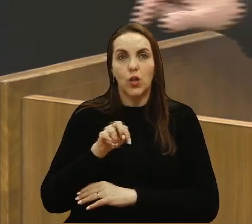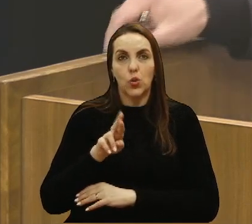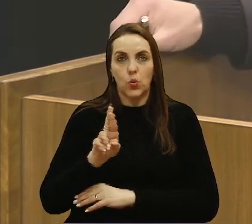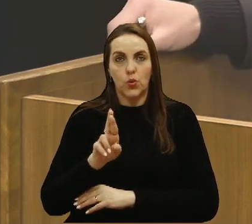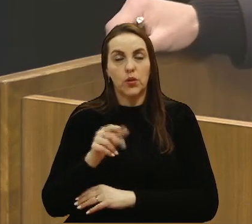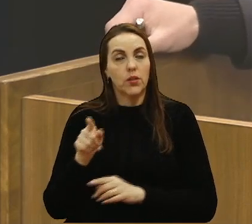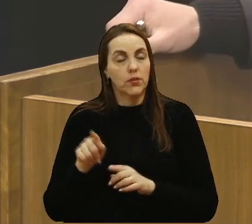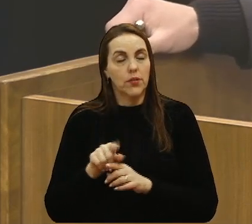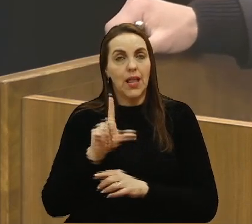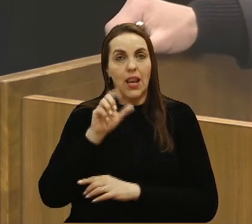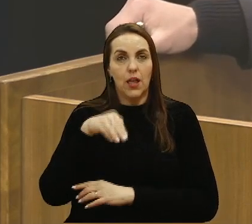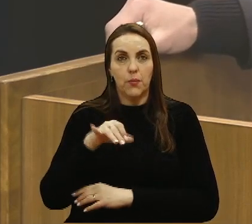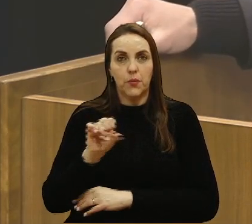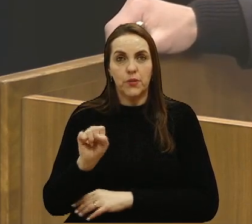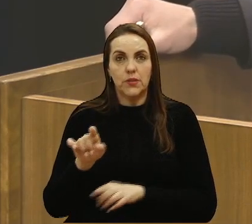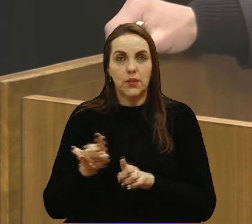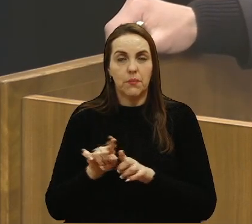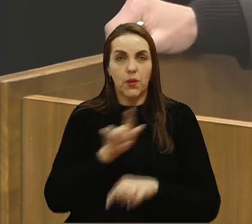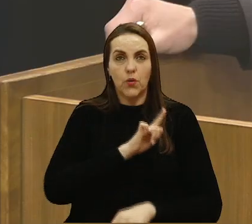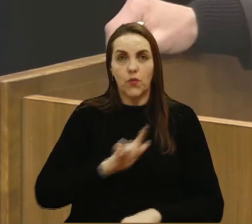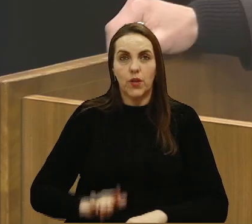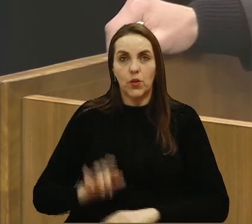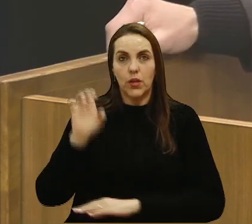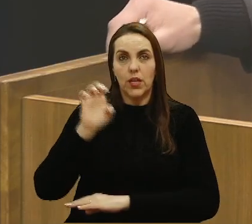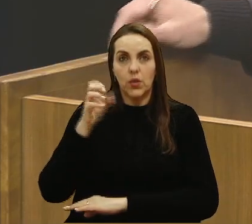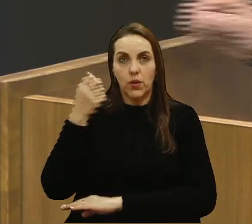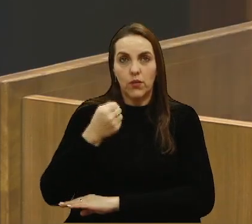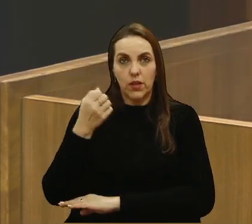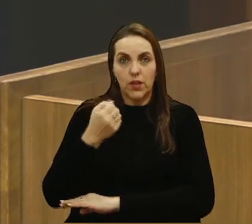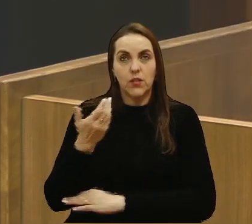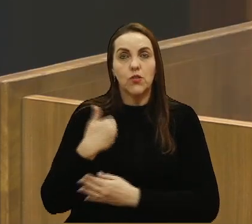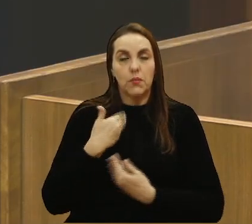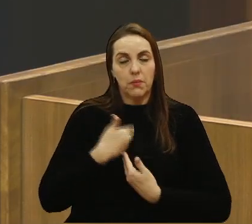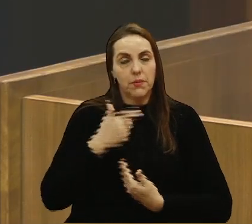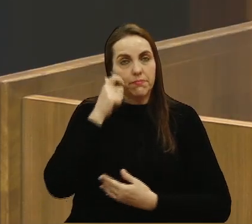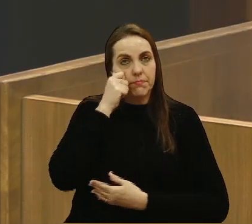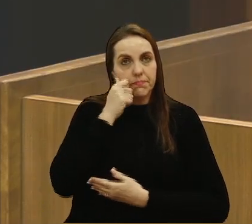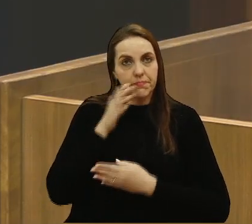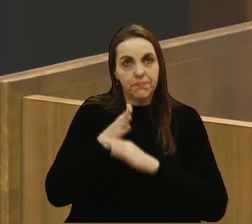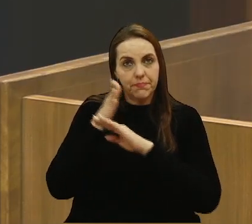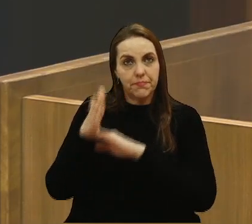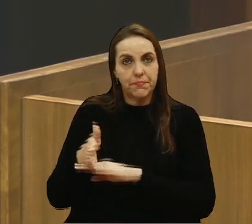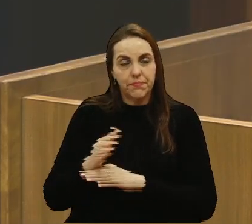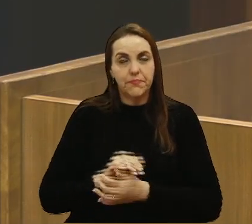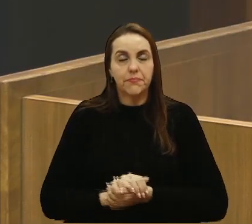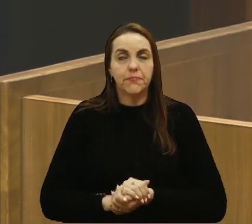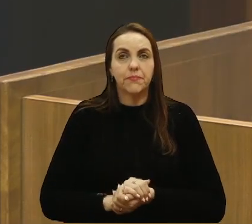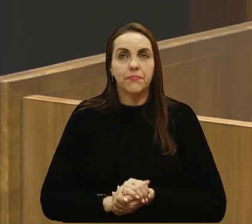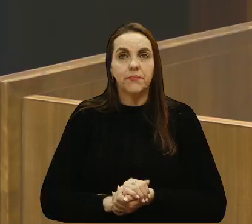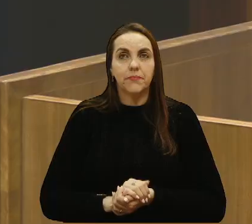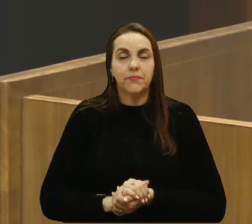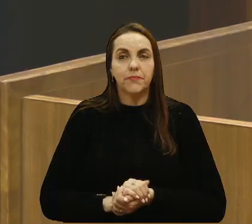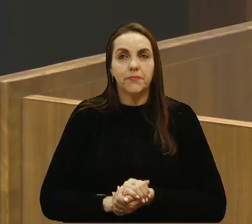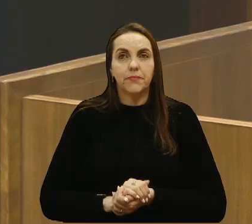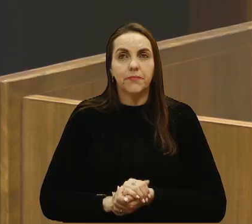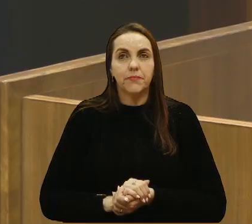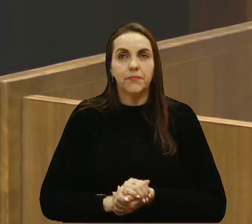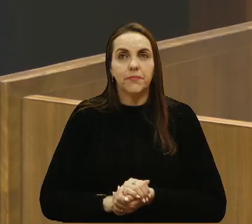e também do governador Eduardo Leite, inclusive para mim estar lá presente nesta